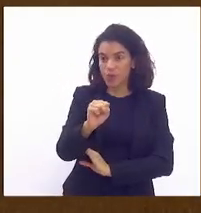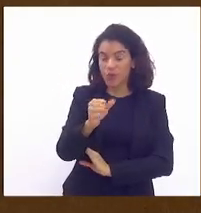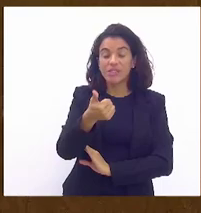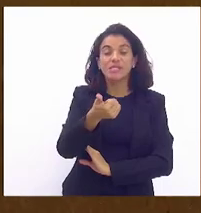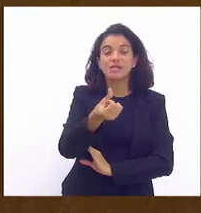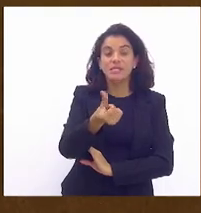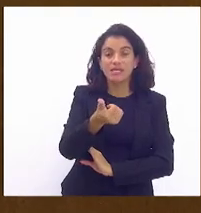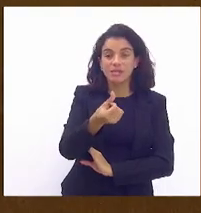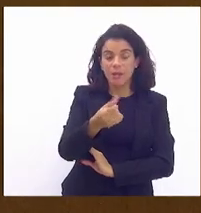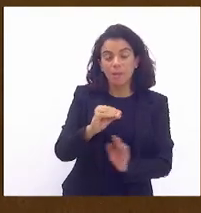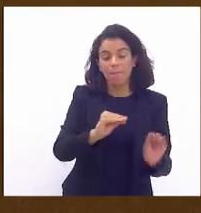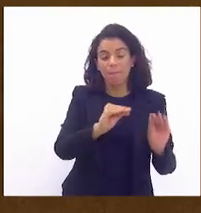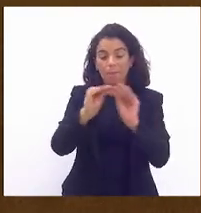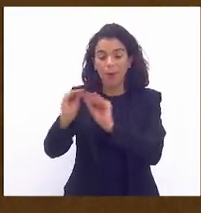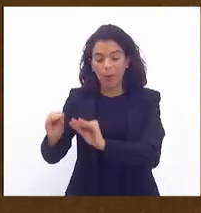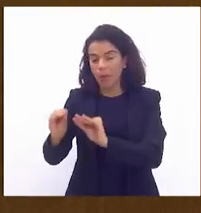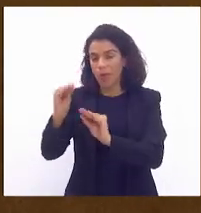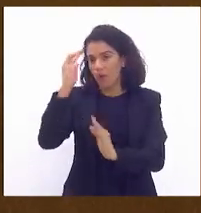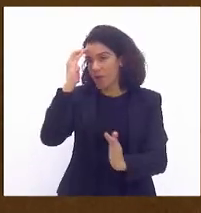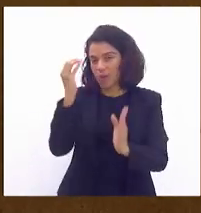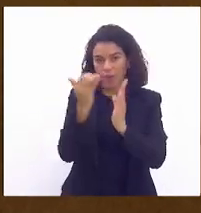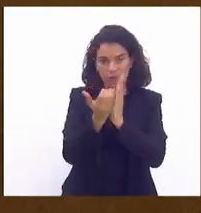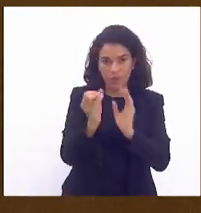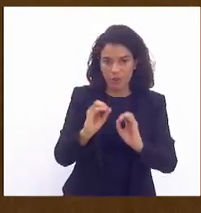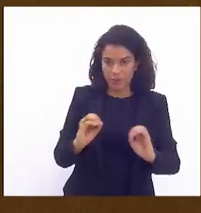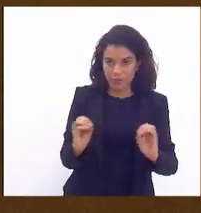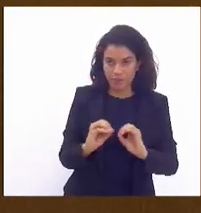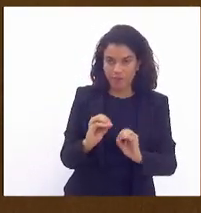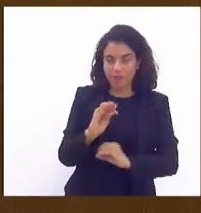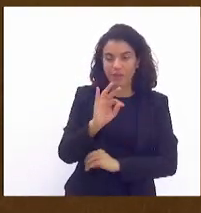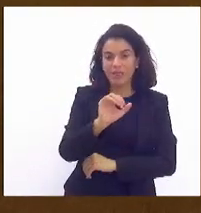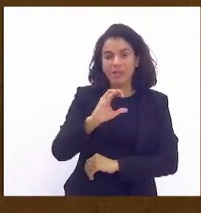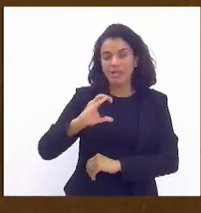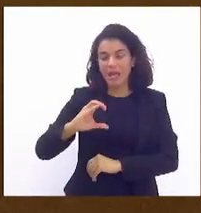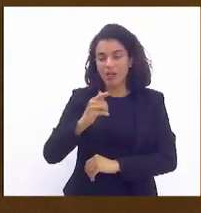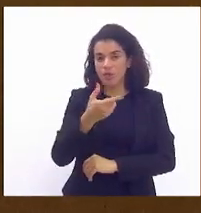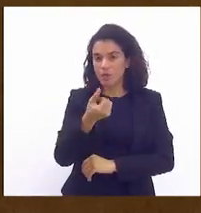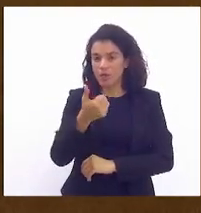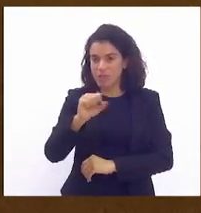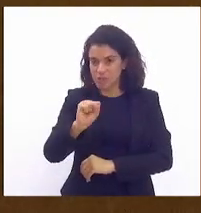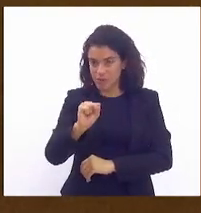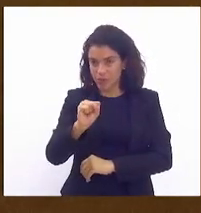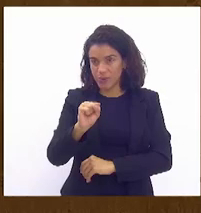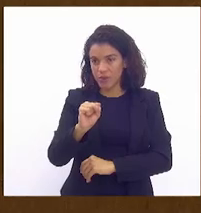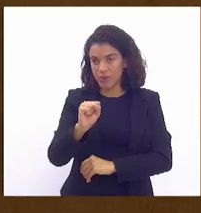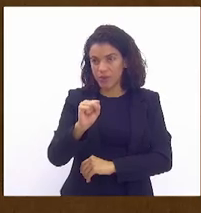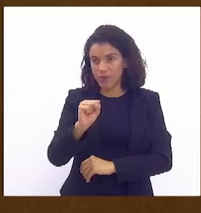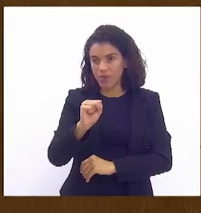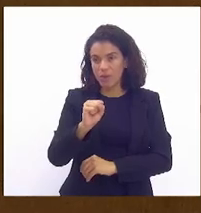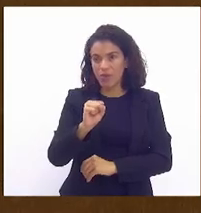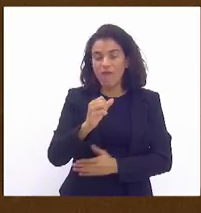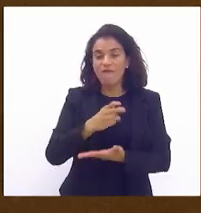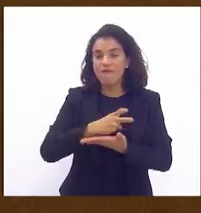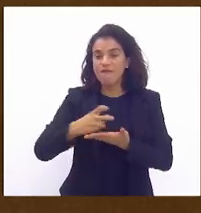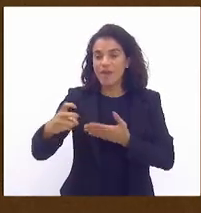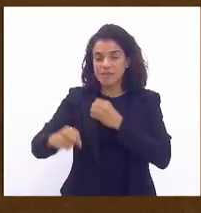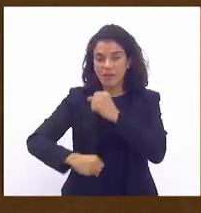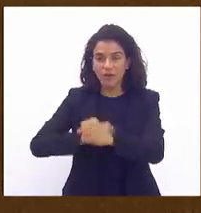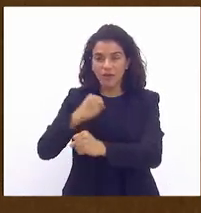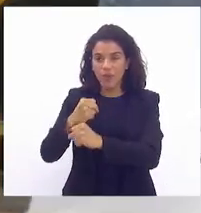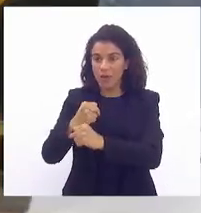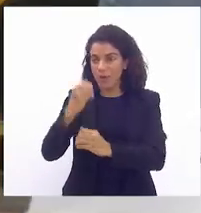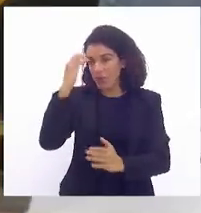2016, prorrogou e não cumpriu. Está aqui em 2018, vai vencer agora, ano que vem, e não cumpriu nada.